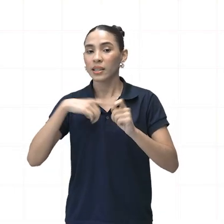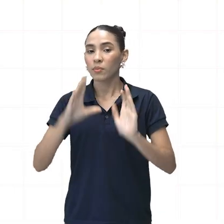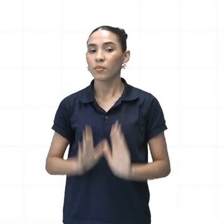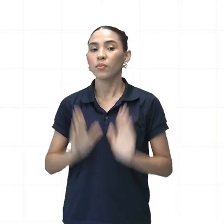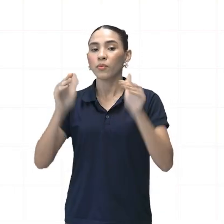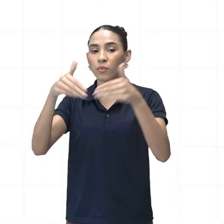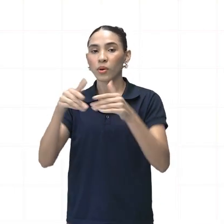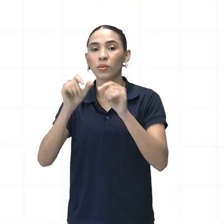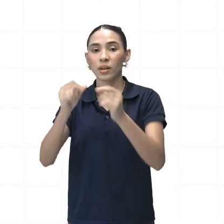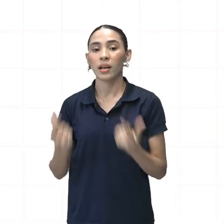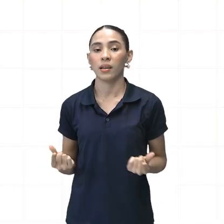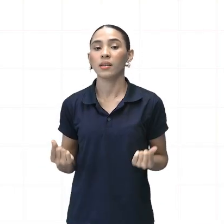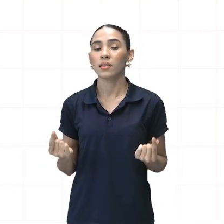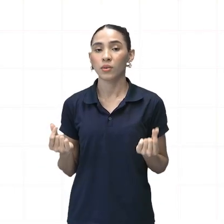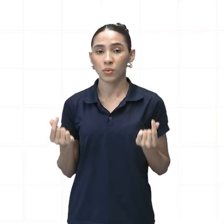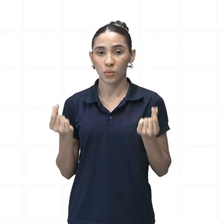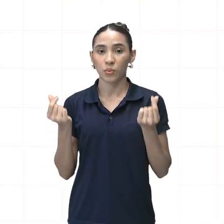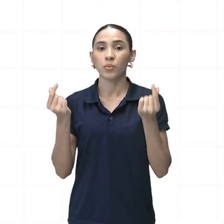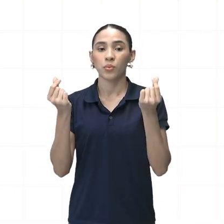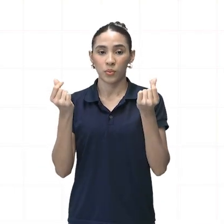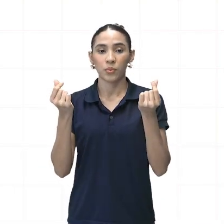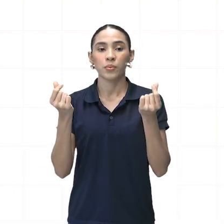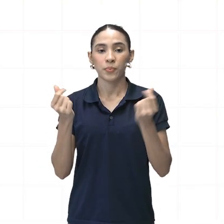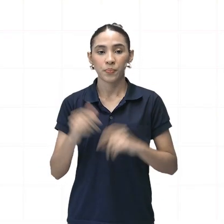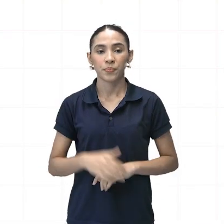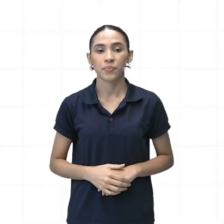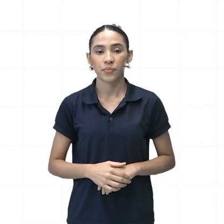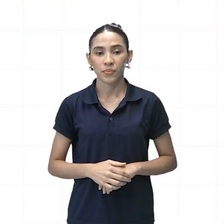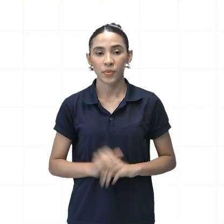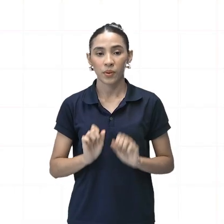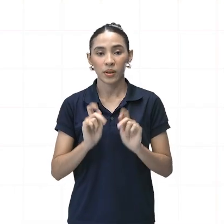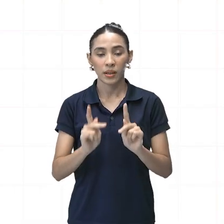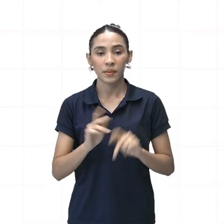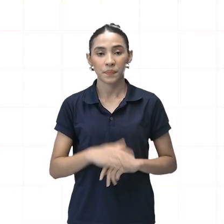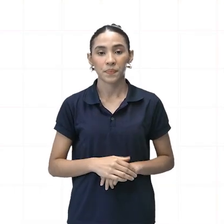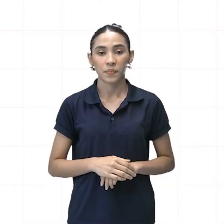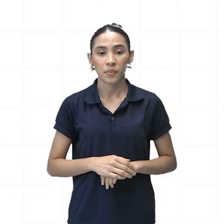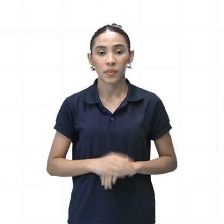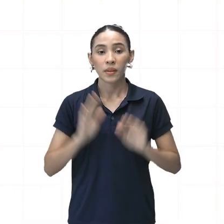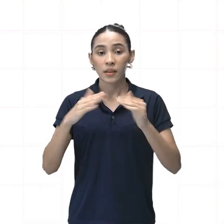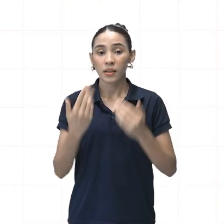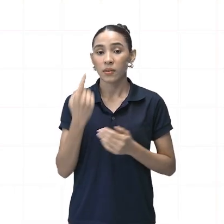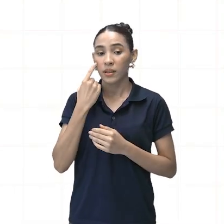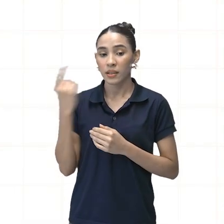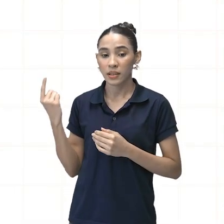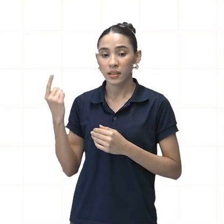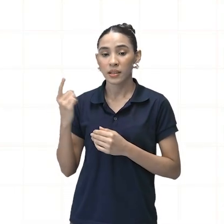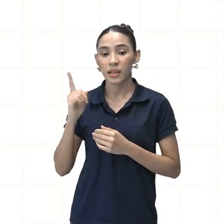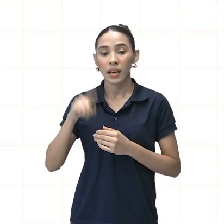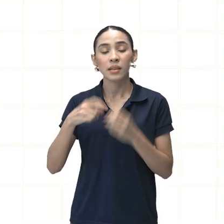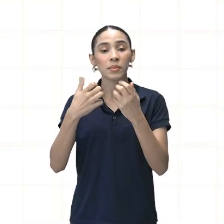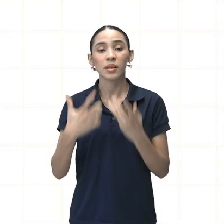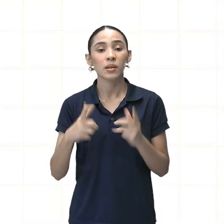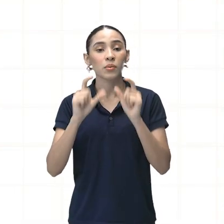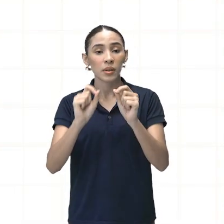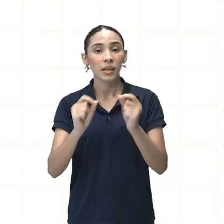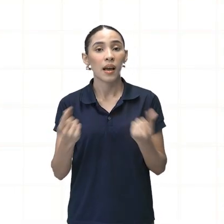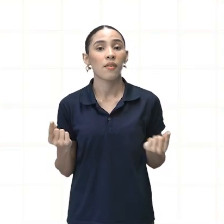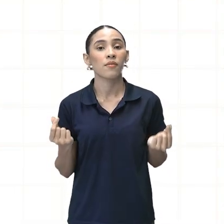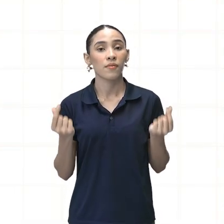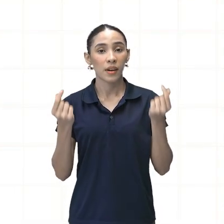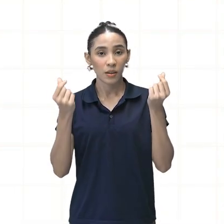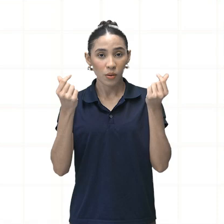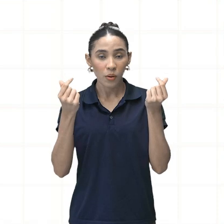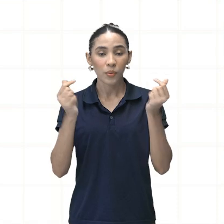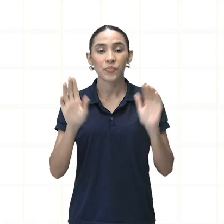do quê? Na busca pelo lucro, tá certo? Olha só, aqui nós já estamos falando de